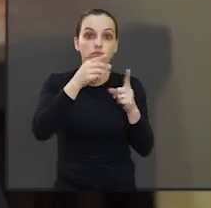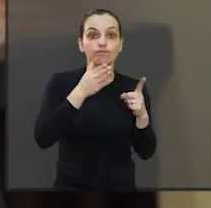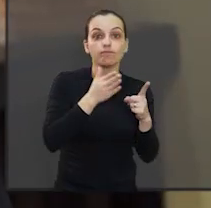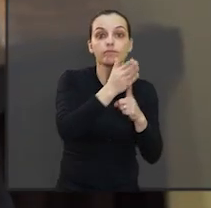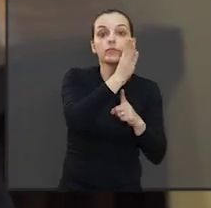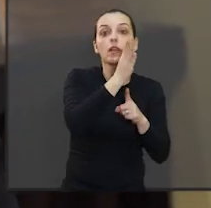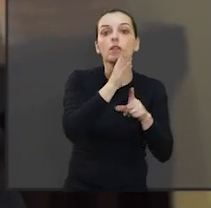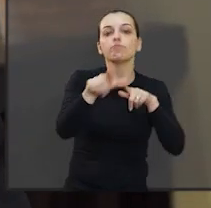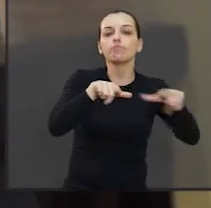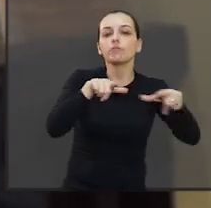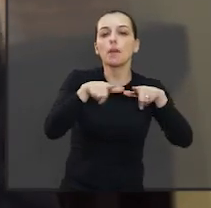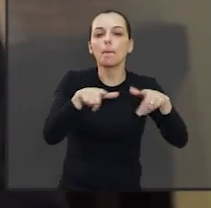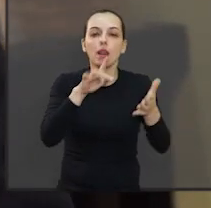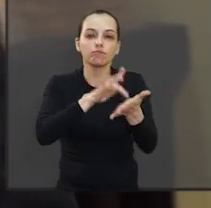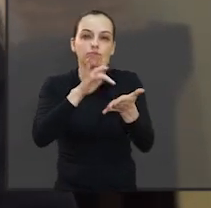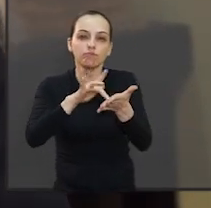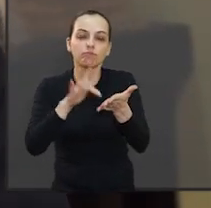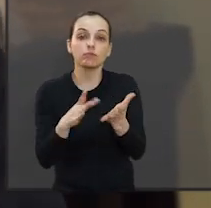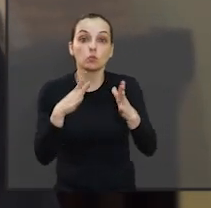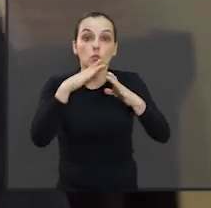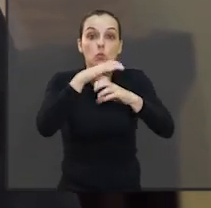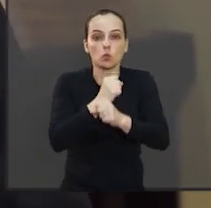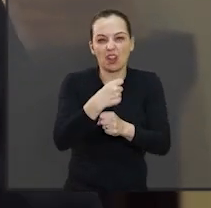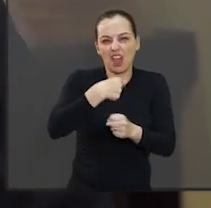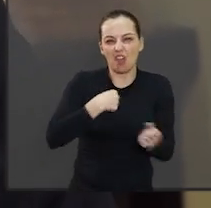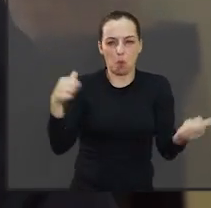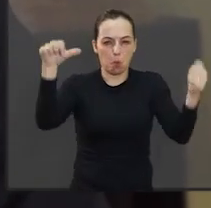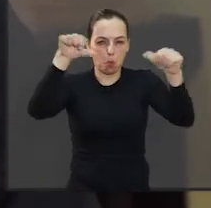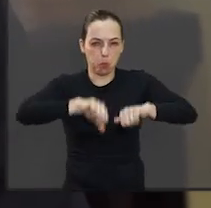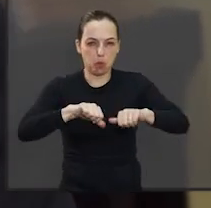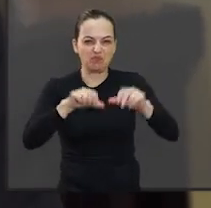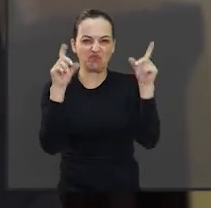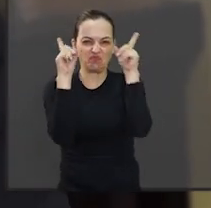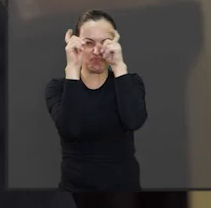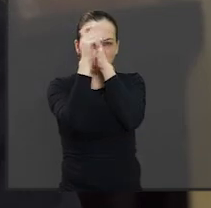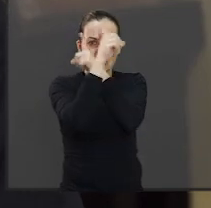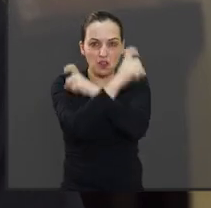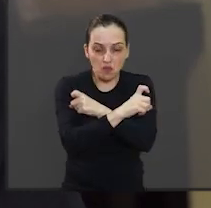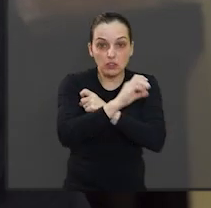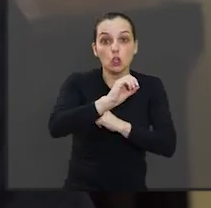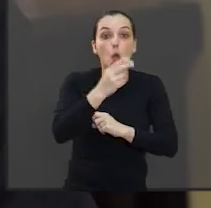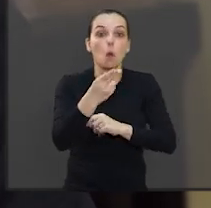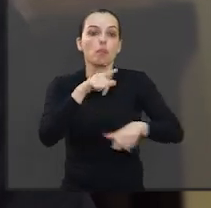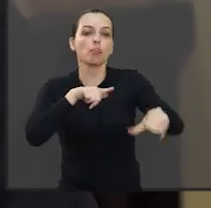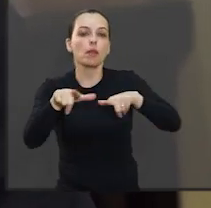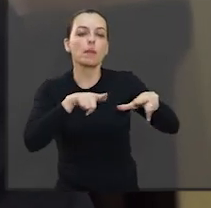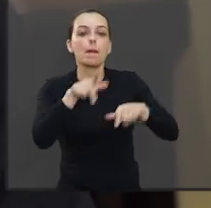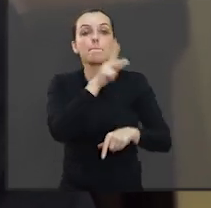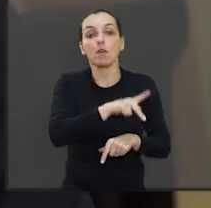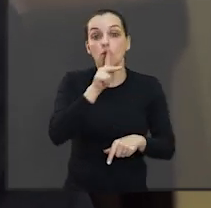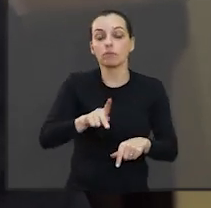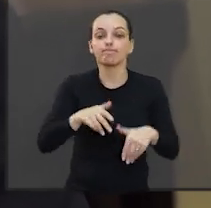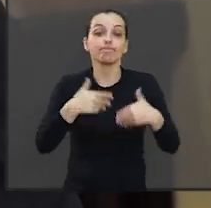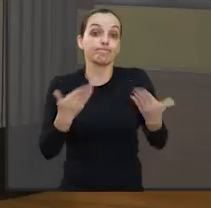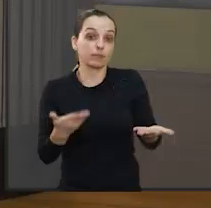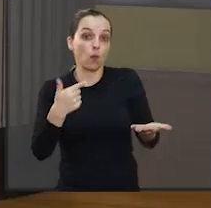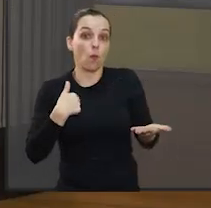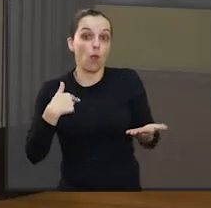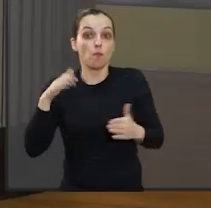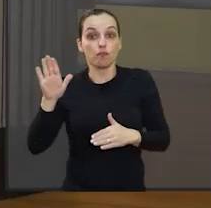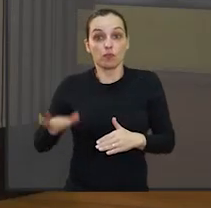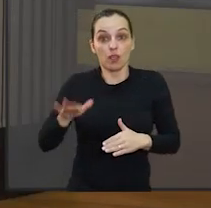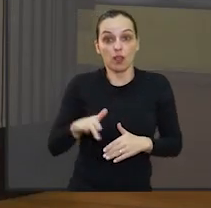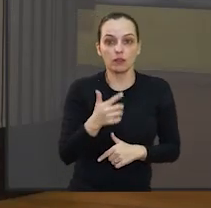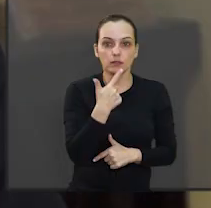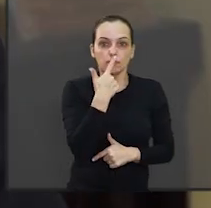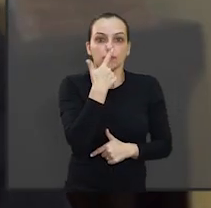reconheço trabalhando com isso, ou você ia para o magistério. E por conta mesmo dessa afinidade que eu tinha com criança, então eu acabei